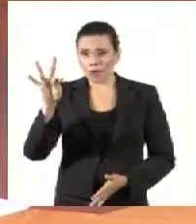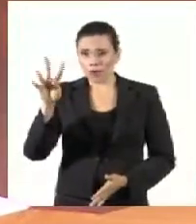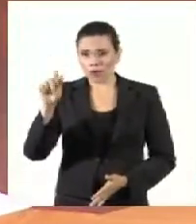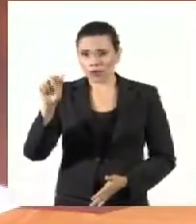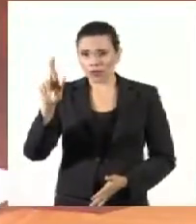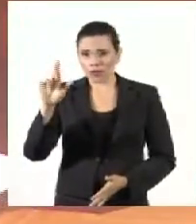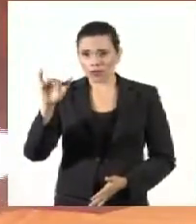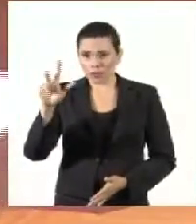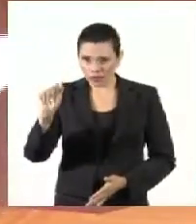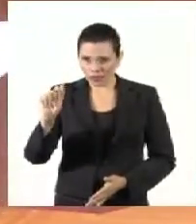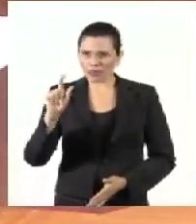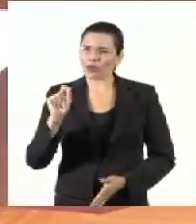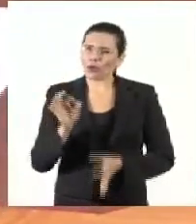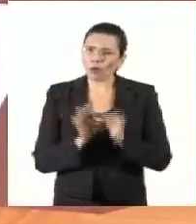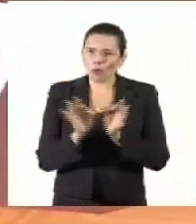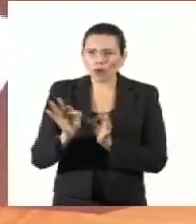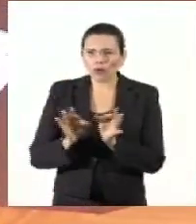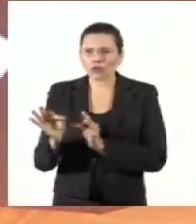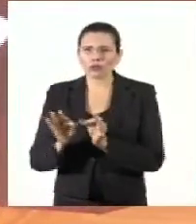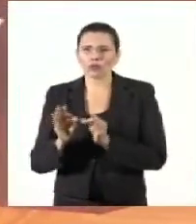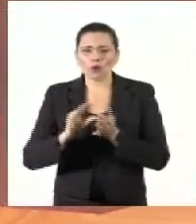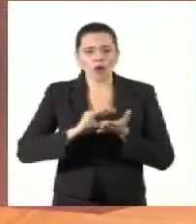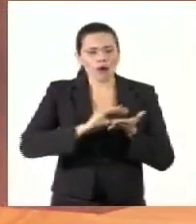valores para as unidades.